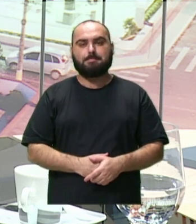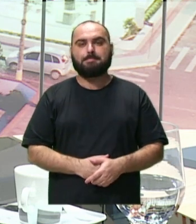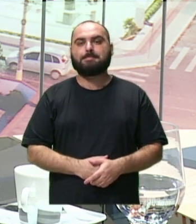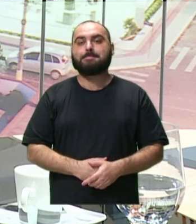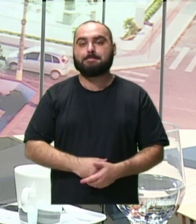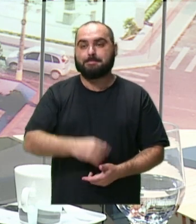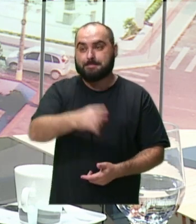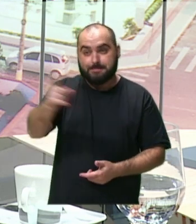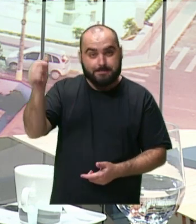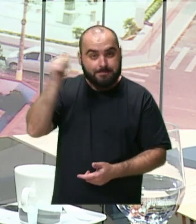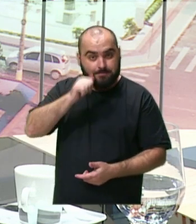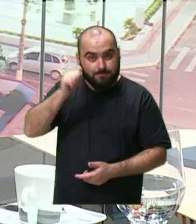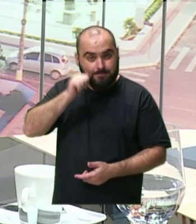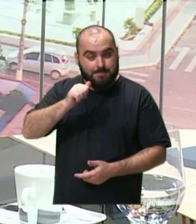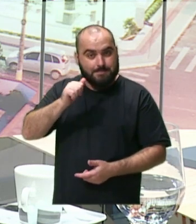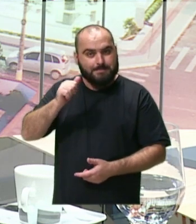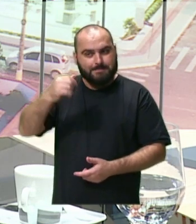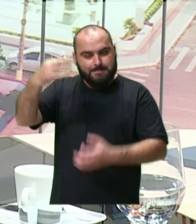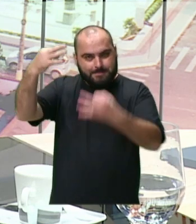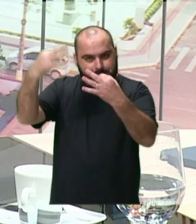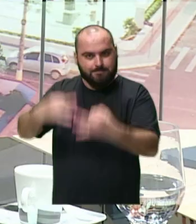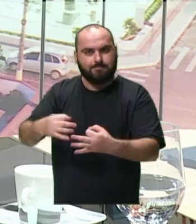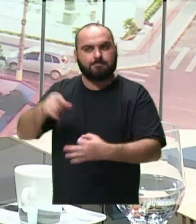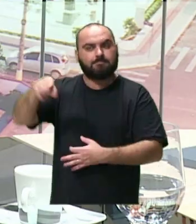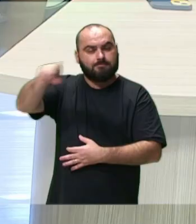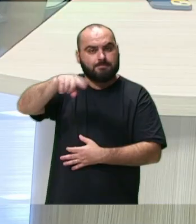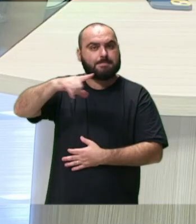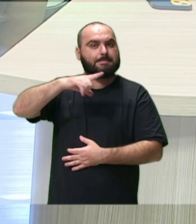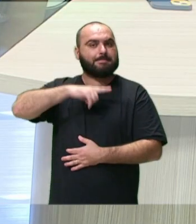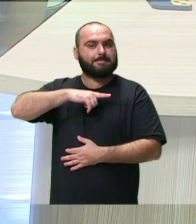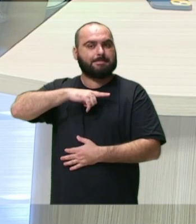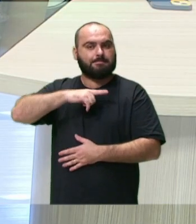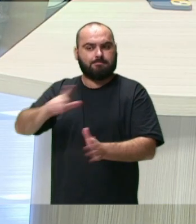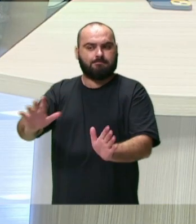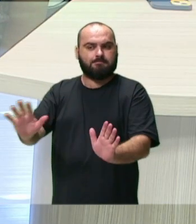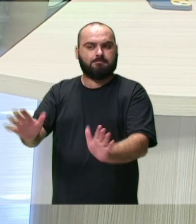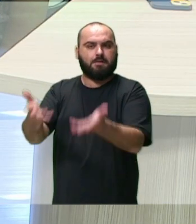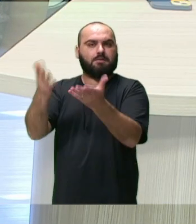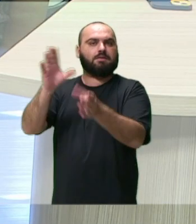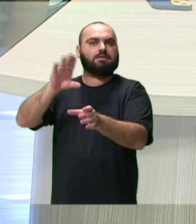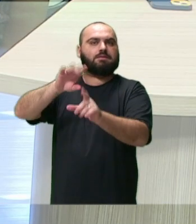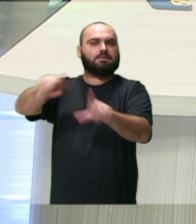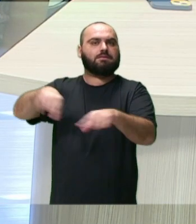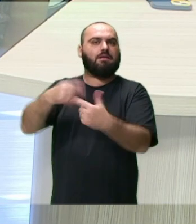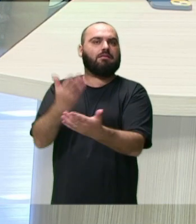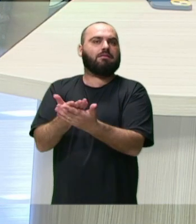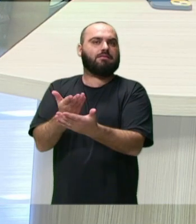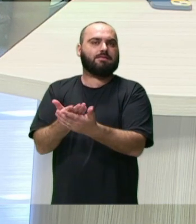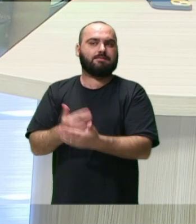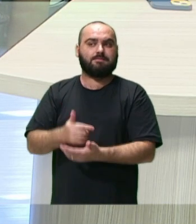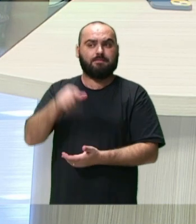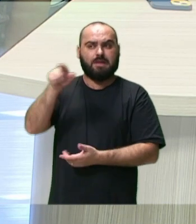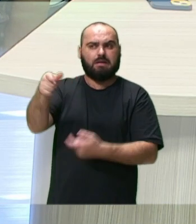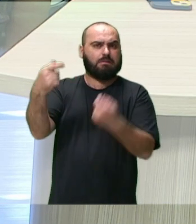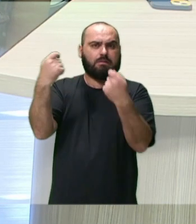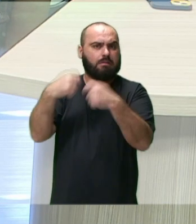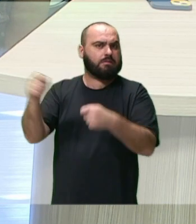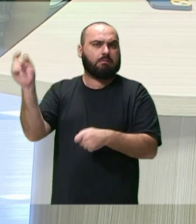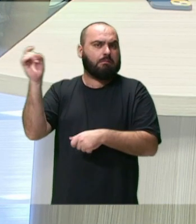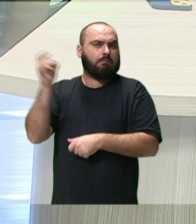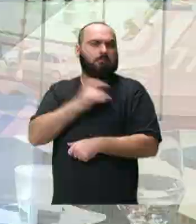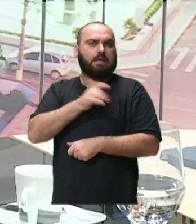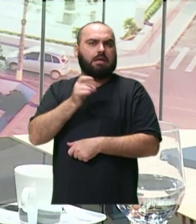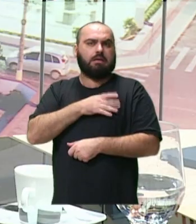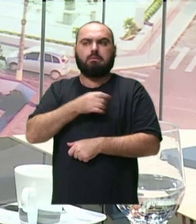eu tenho certeza que elas vão ter algum ponto de inspiração na própria sala de aula. Da mesma forma que a gente diz que elas não precisam ter medo se elas quiserem